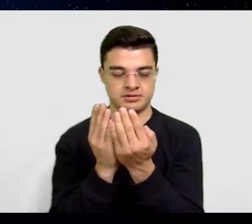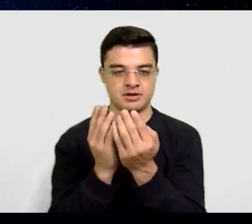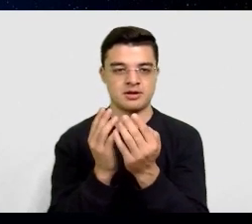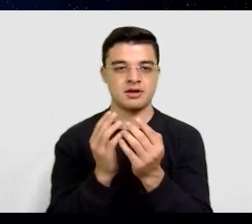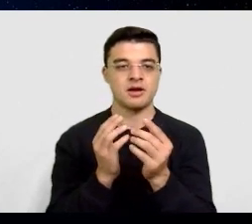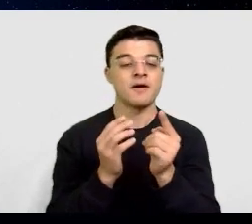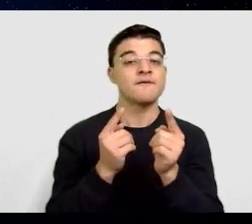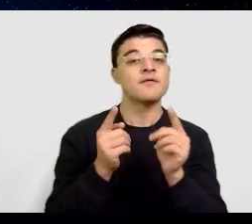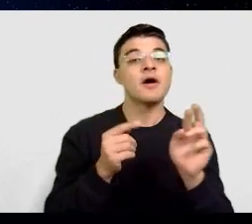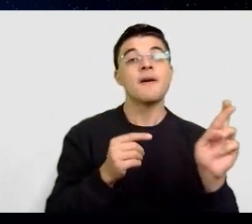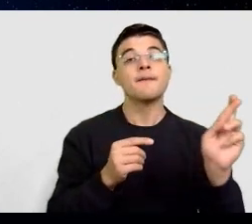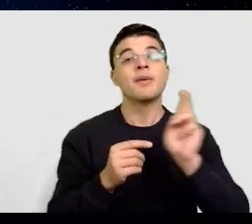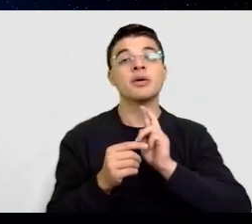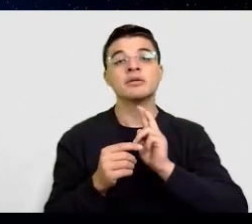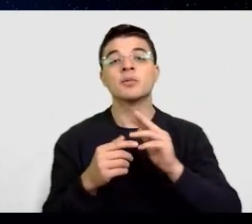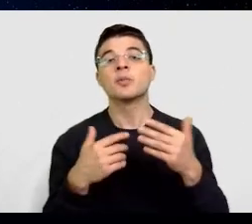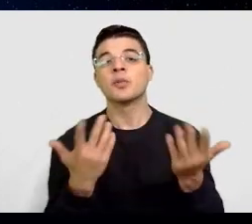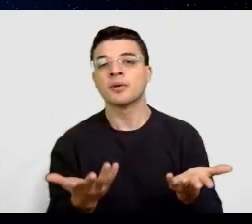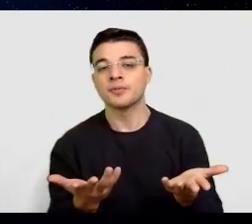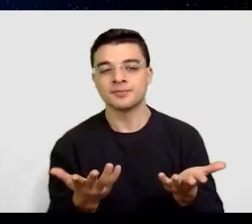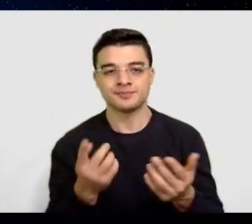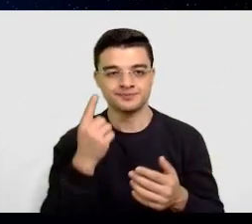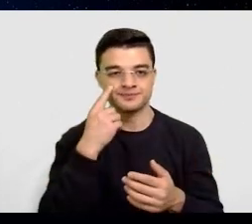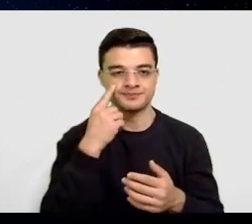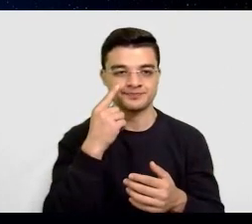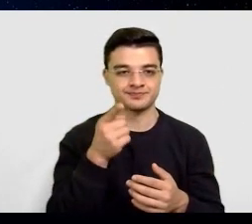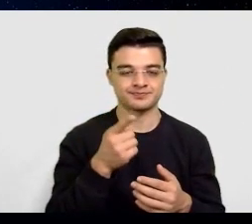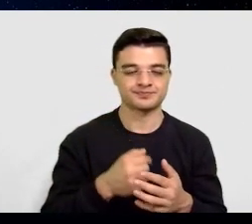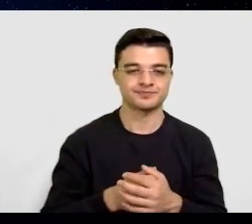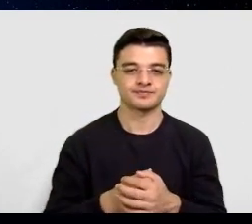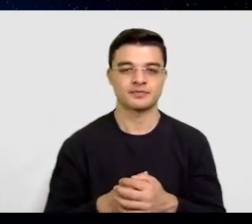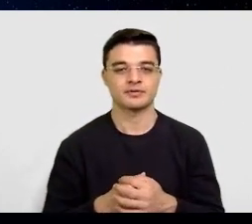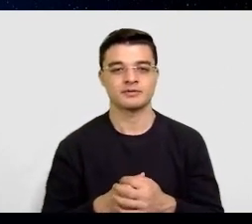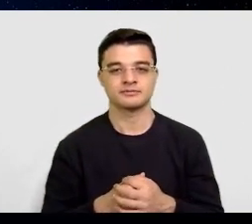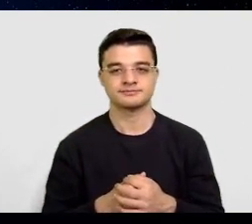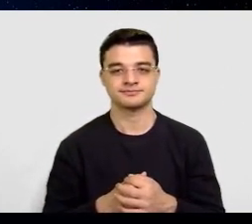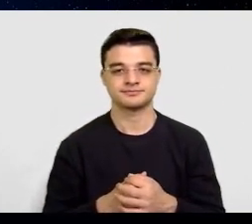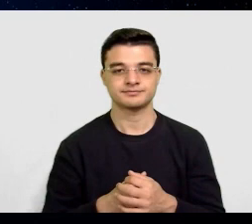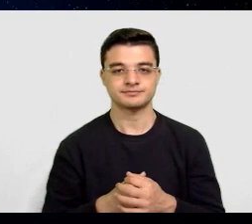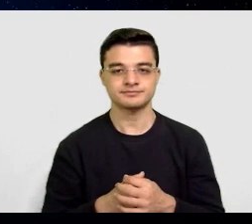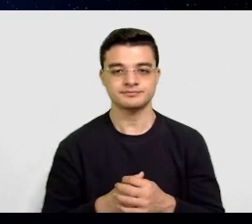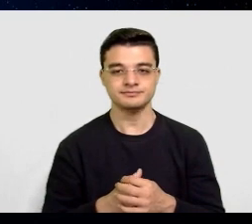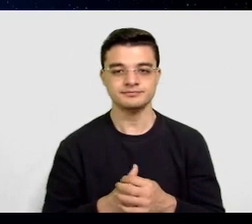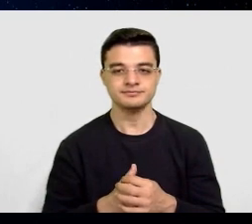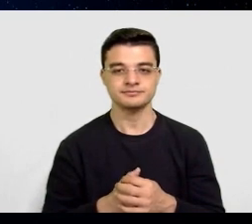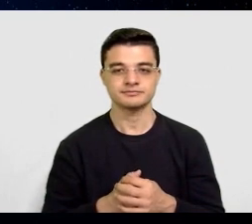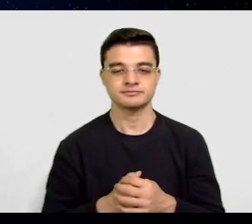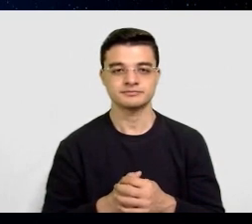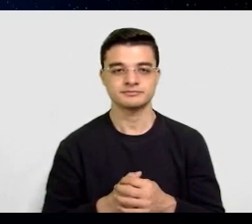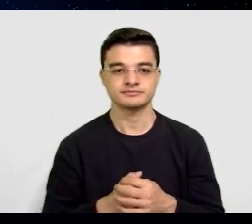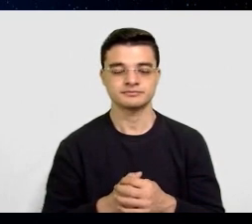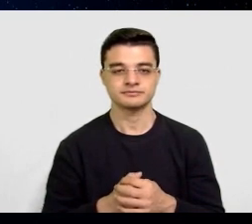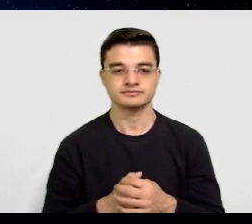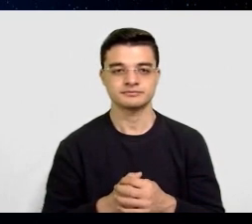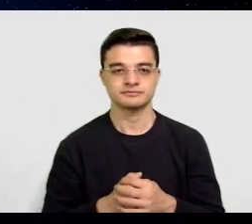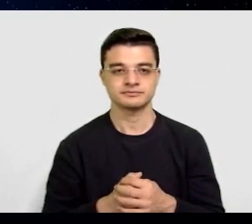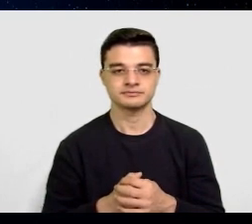na aplicação, tá? Então, quando eu jogo para um destino inexistente, e um dos processos aí